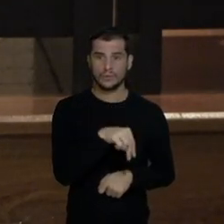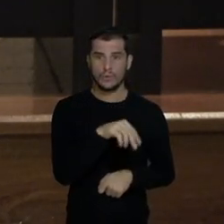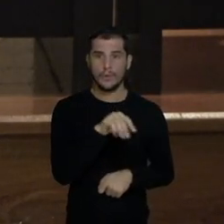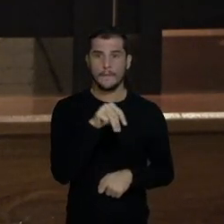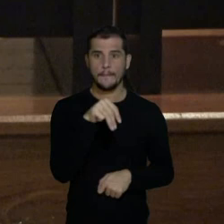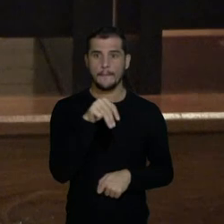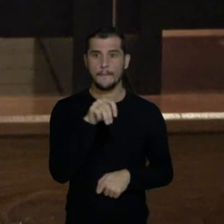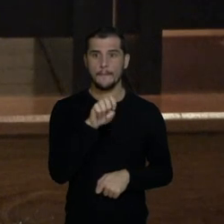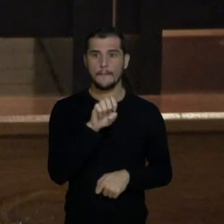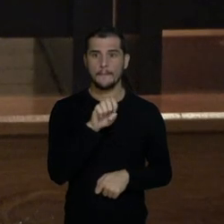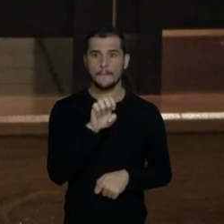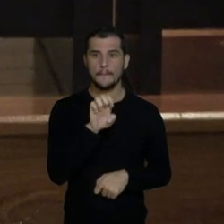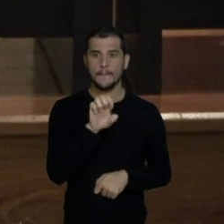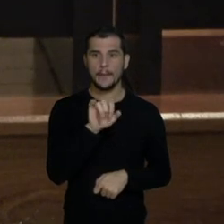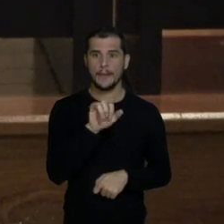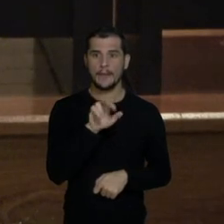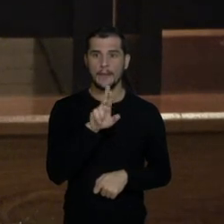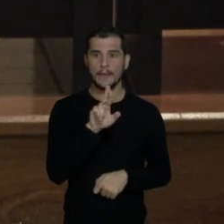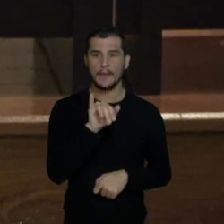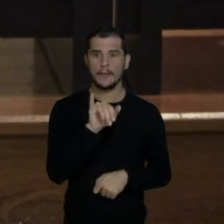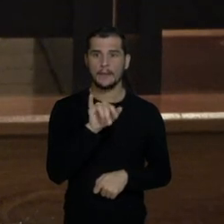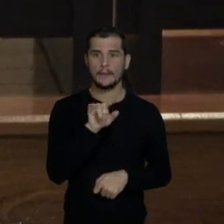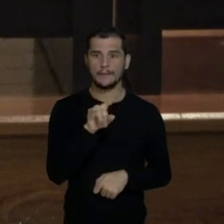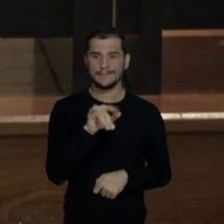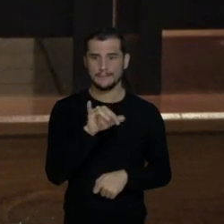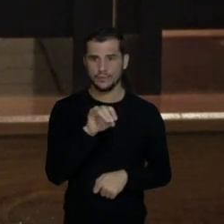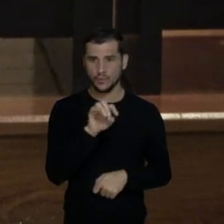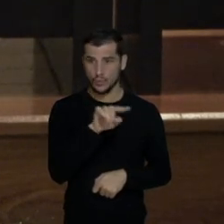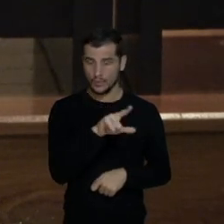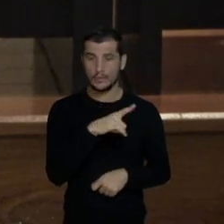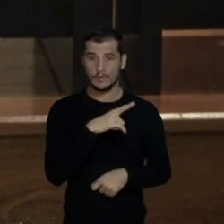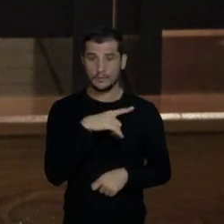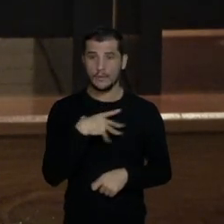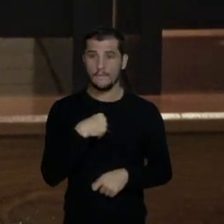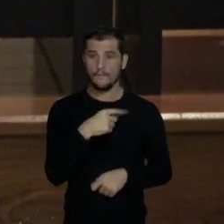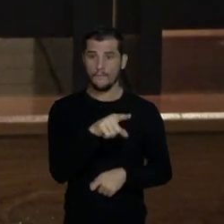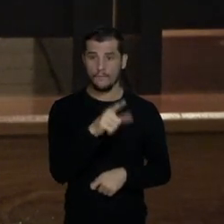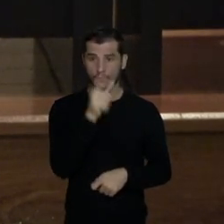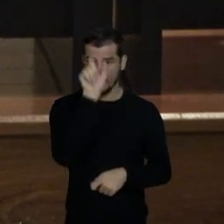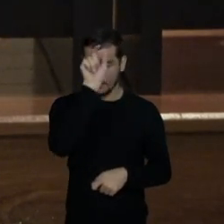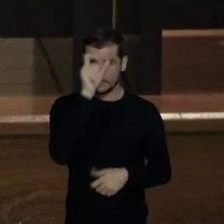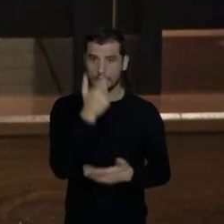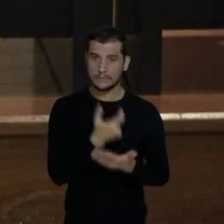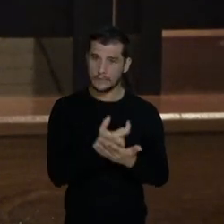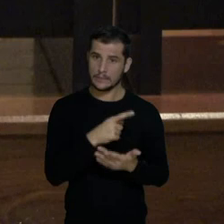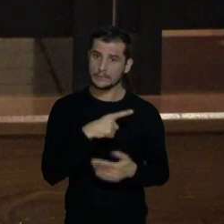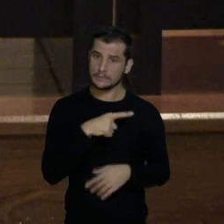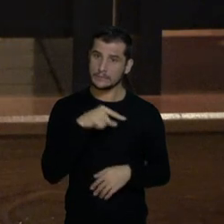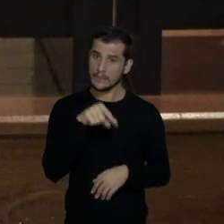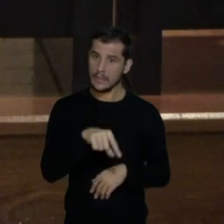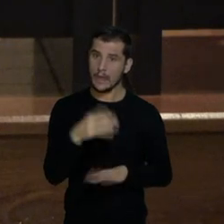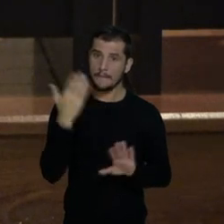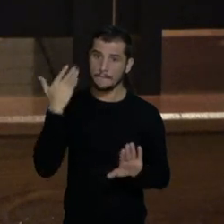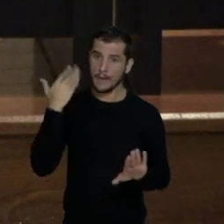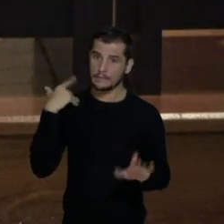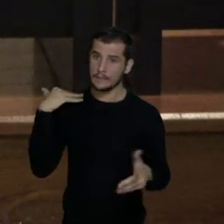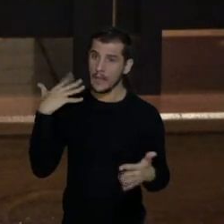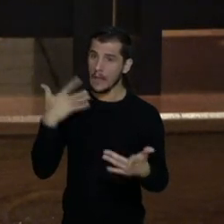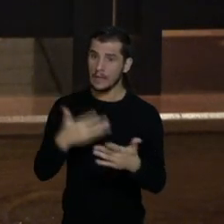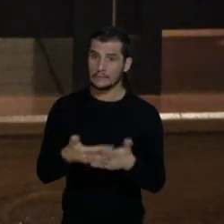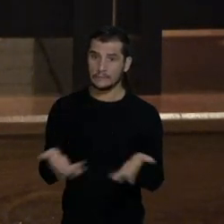então não se falou mais em dislexia aqui dentro da Assembleia e nem nos eventos de